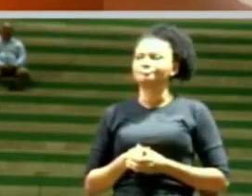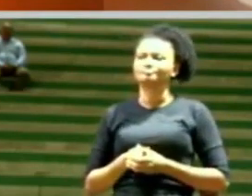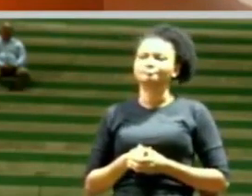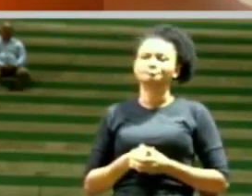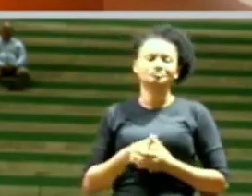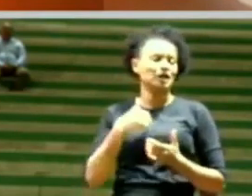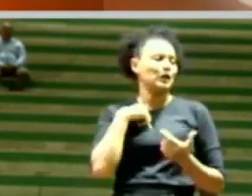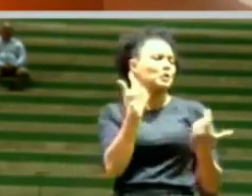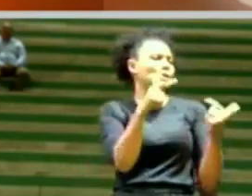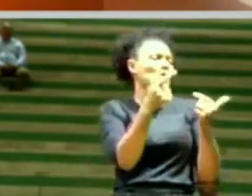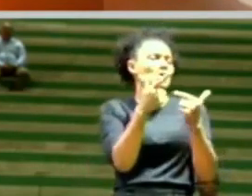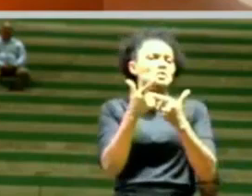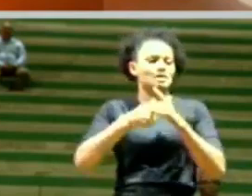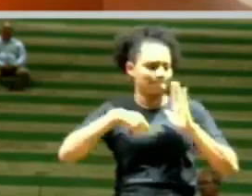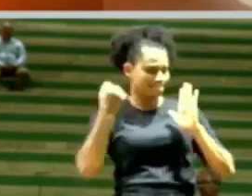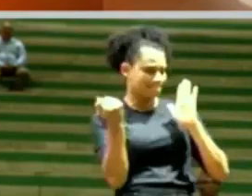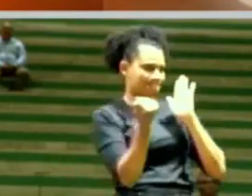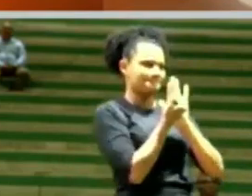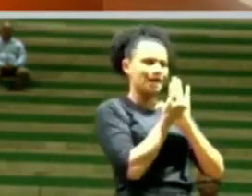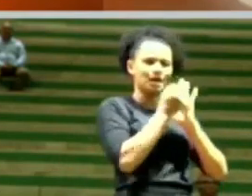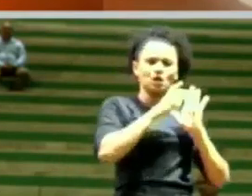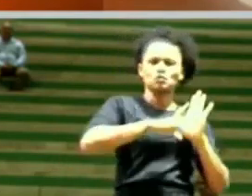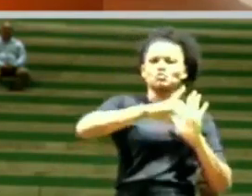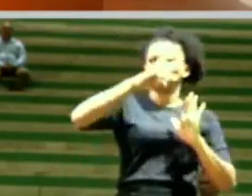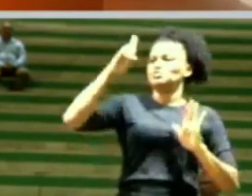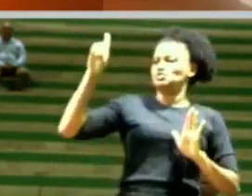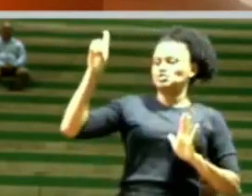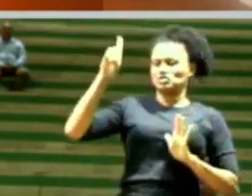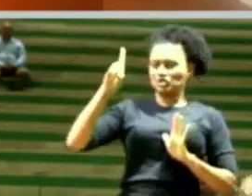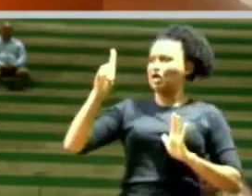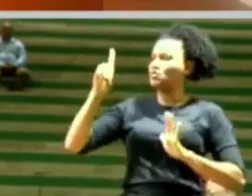Então eu não tenho como marcar o dia de Deus avivar a igreja.